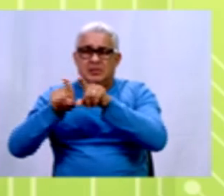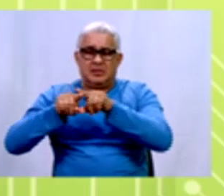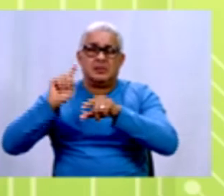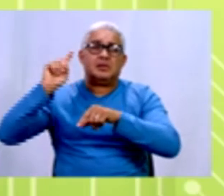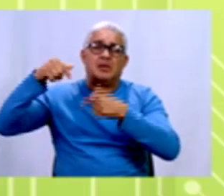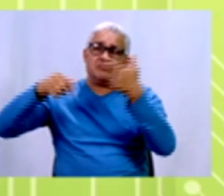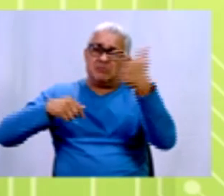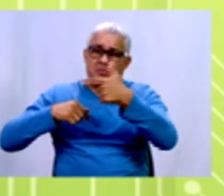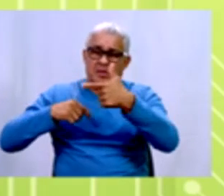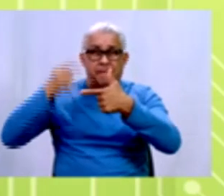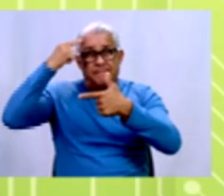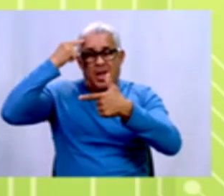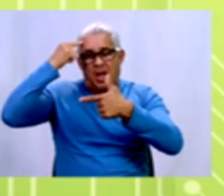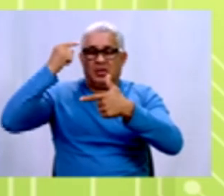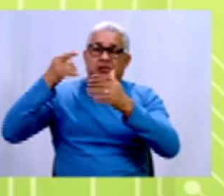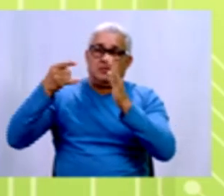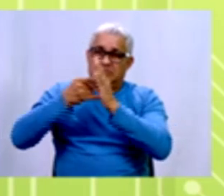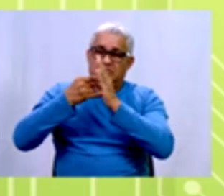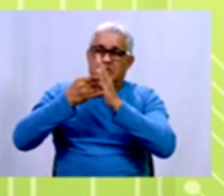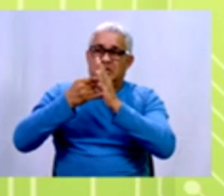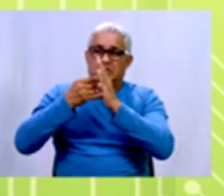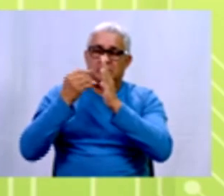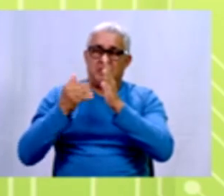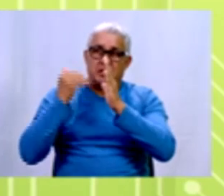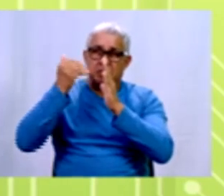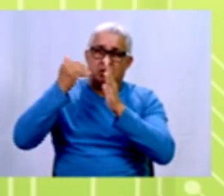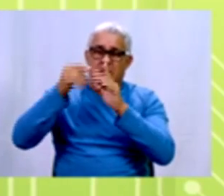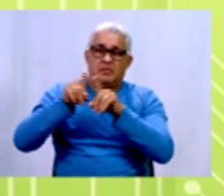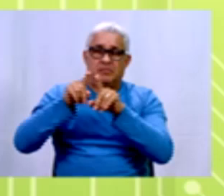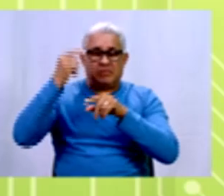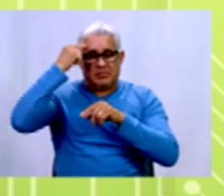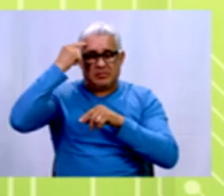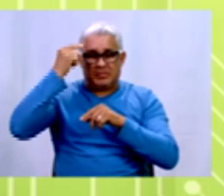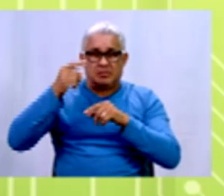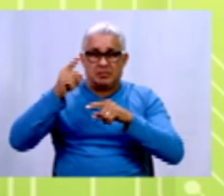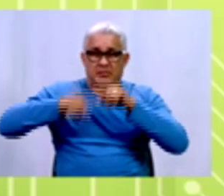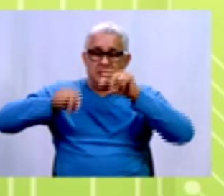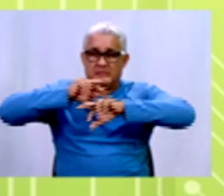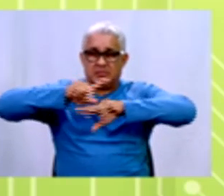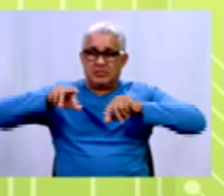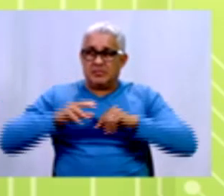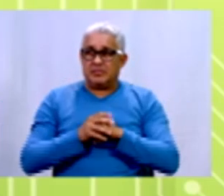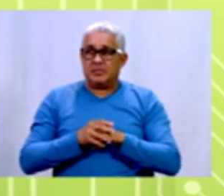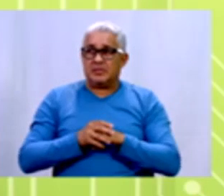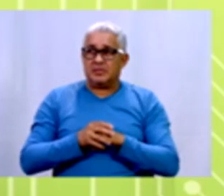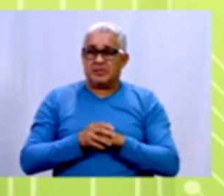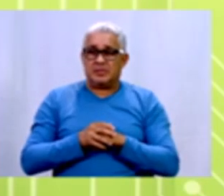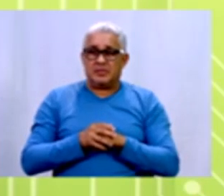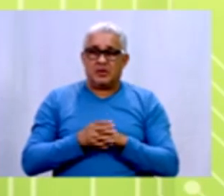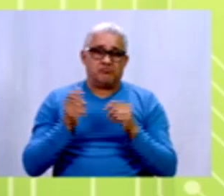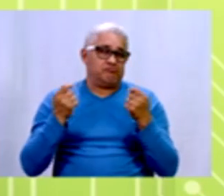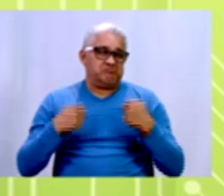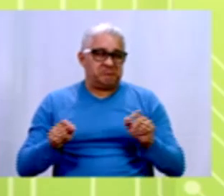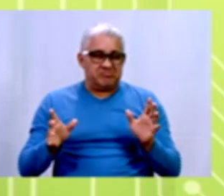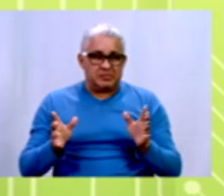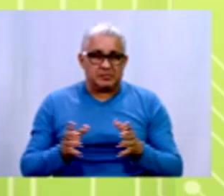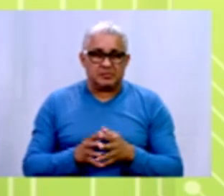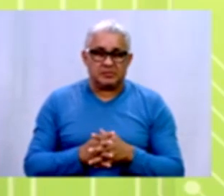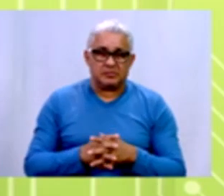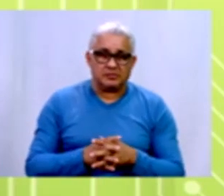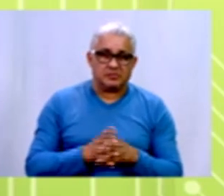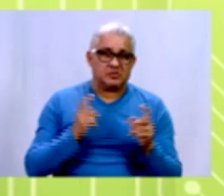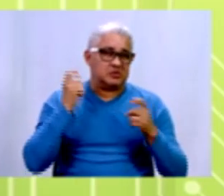em desenvolver, e pensar no resultado, no produto. E o que nós não devemos